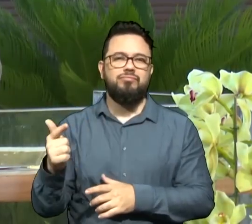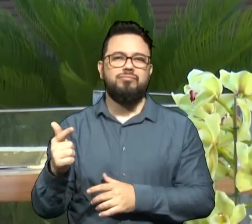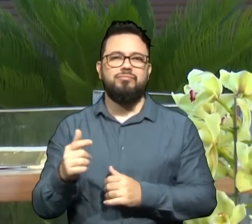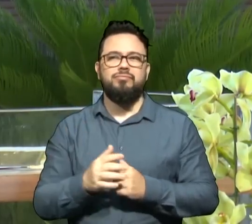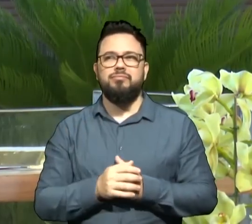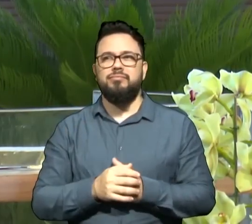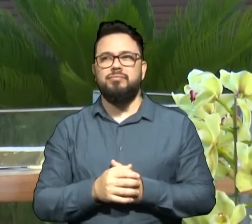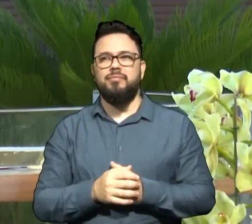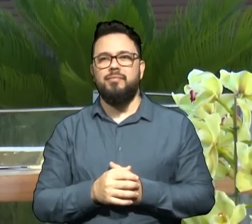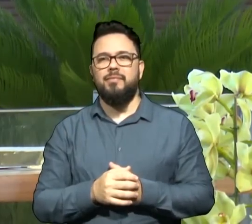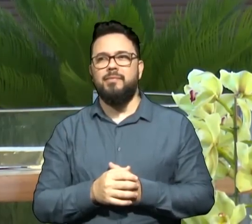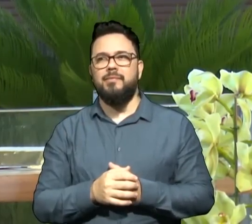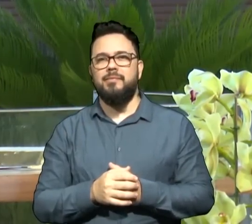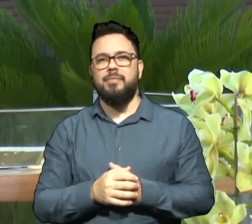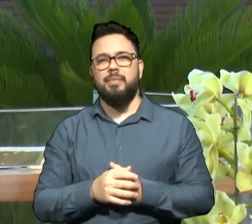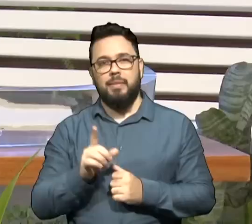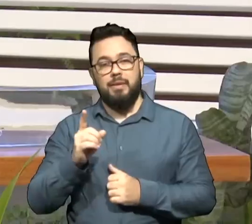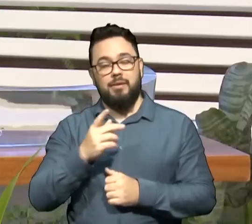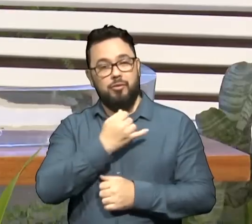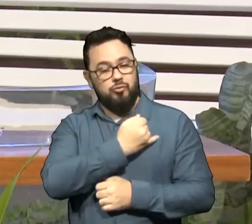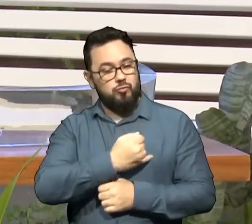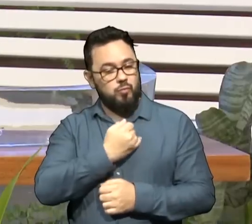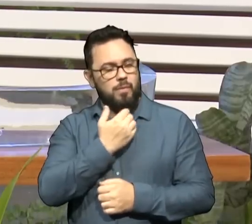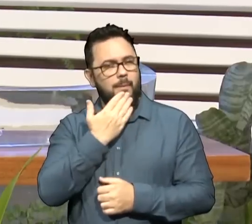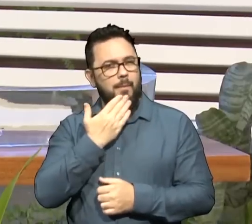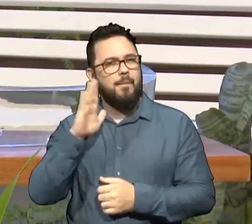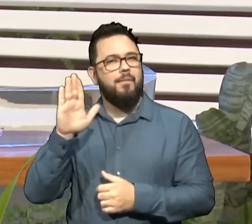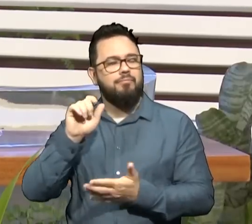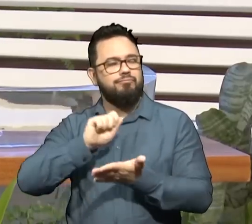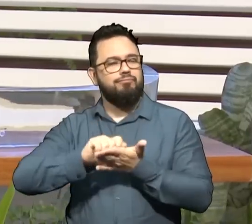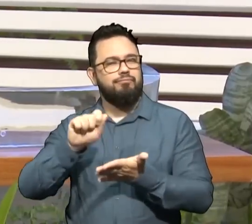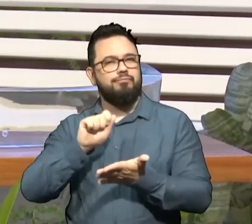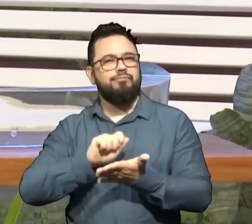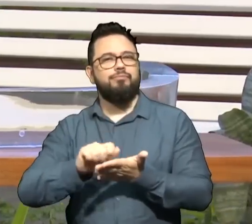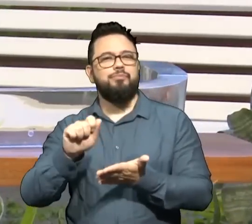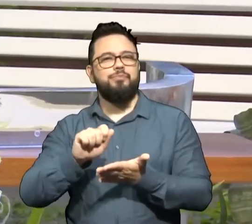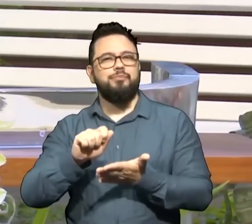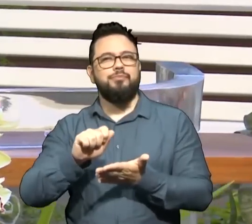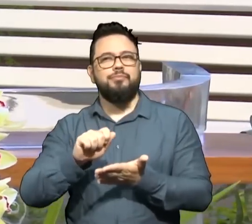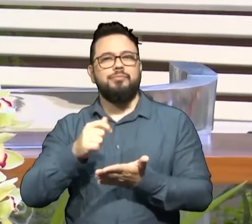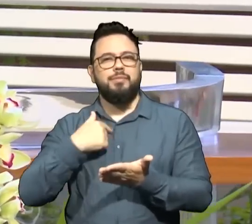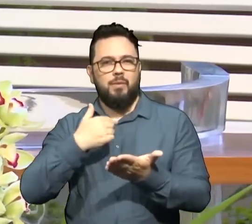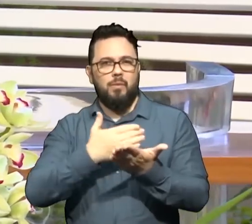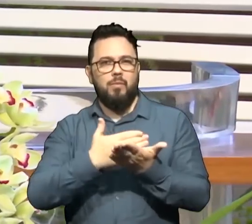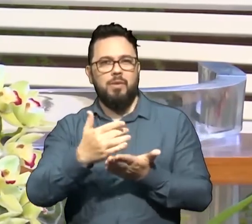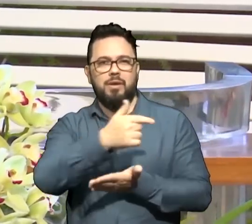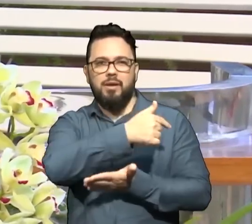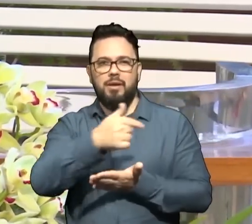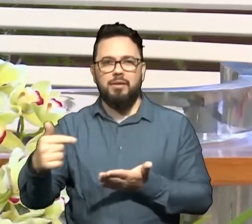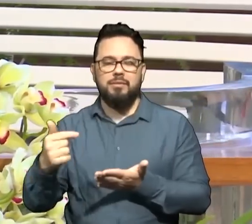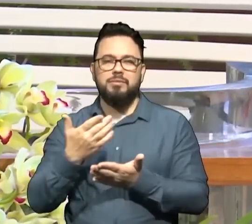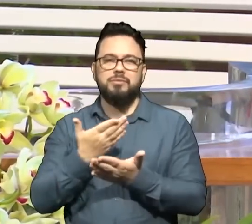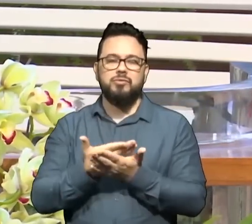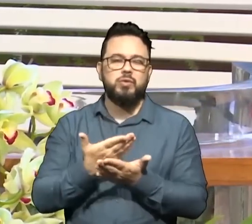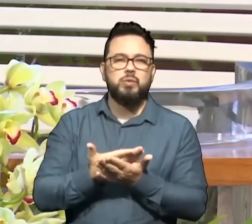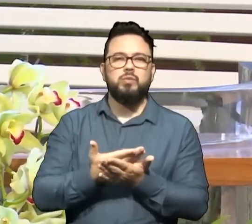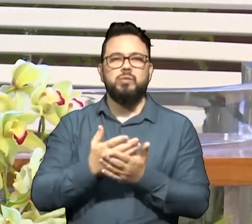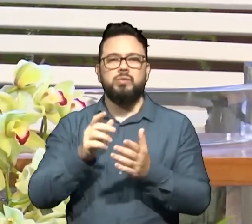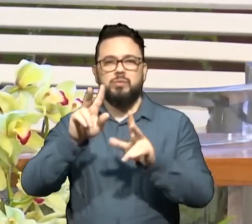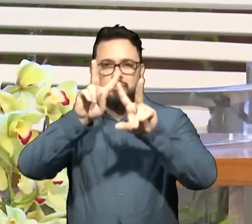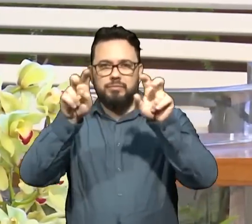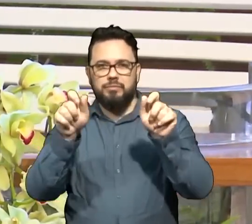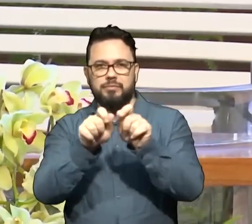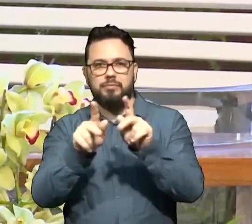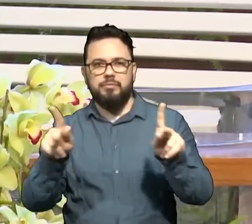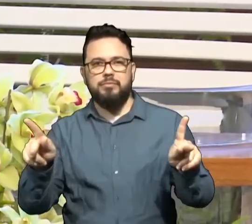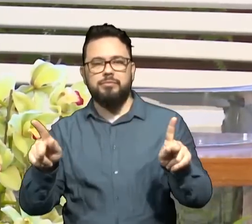e é com essa promessa de João que eu inicio essa semana de oração sobre o Apocalipse